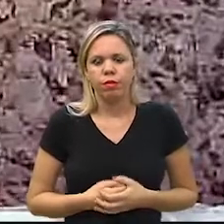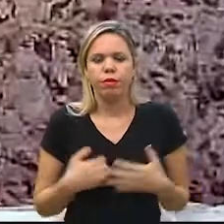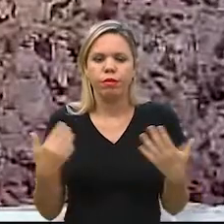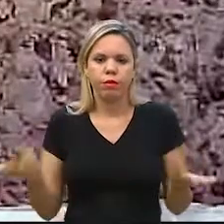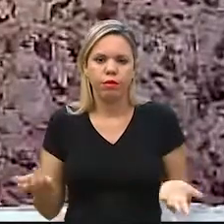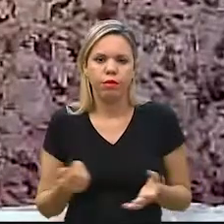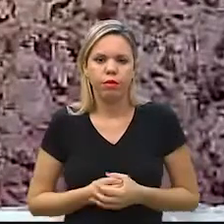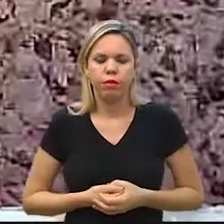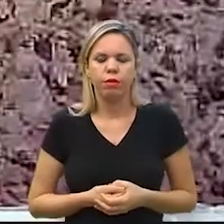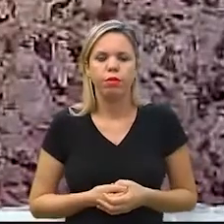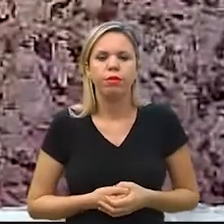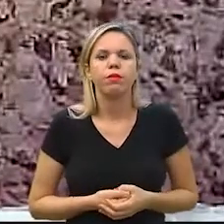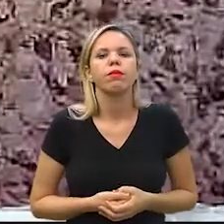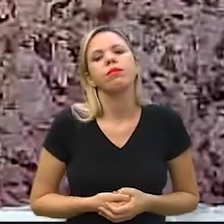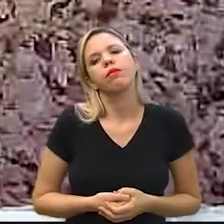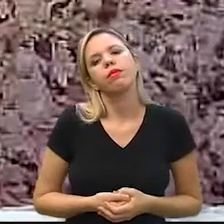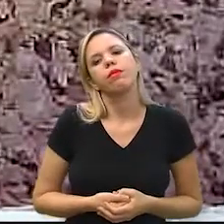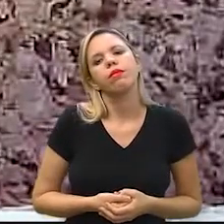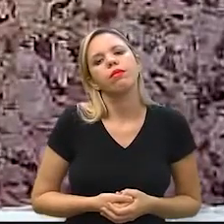Então,